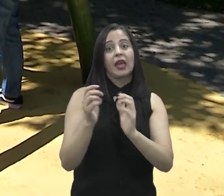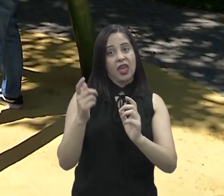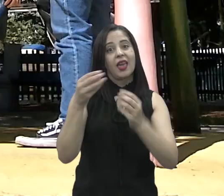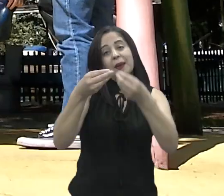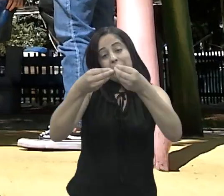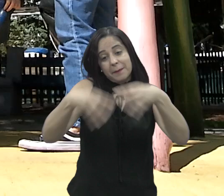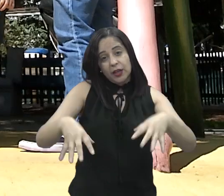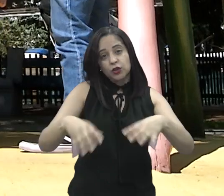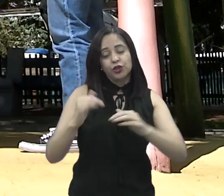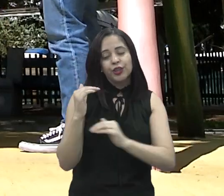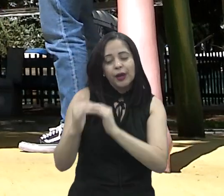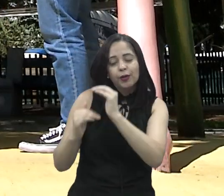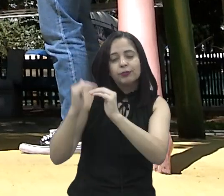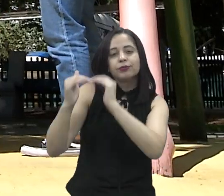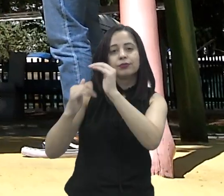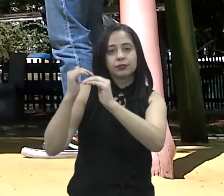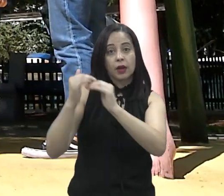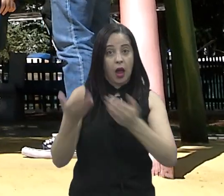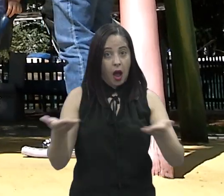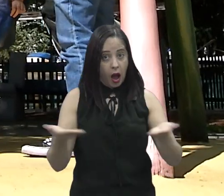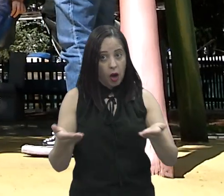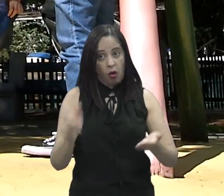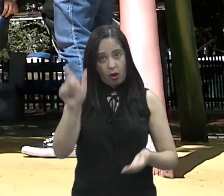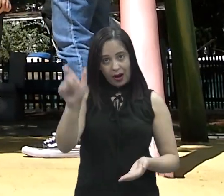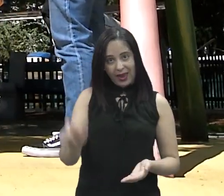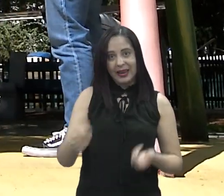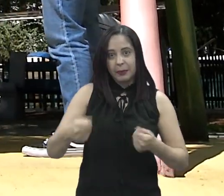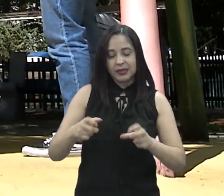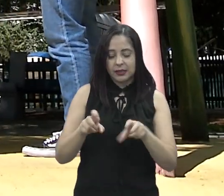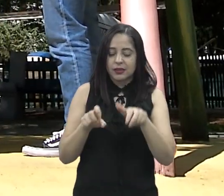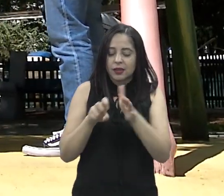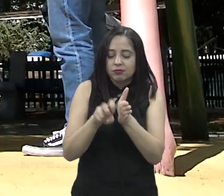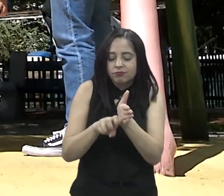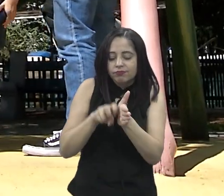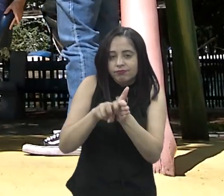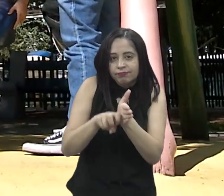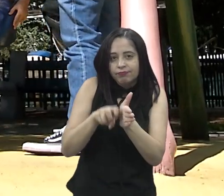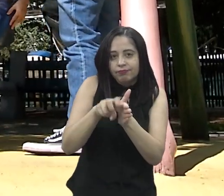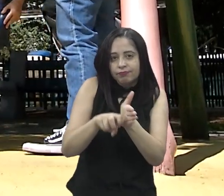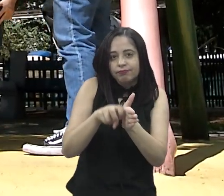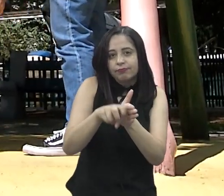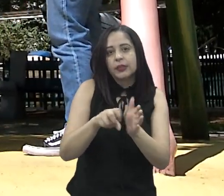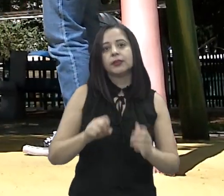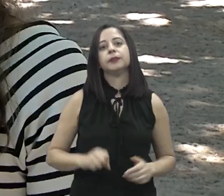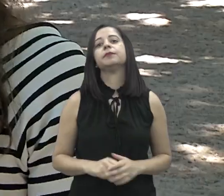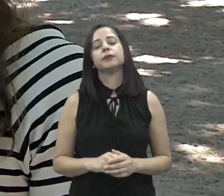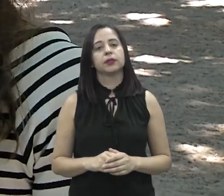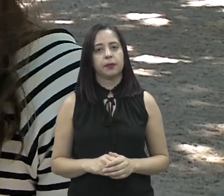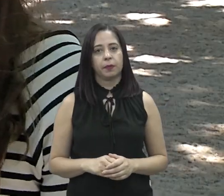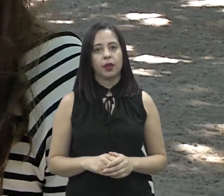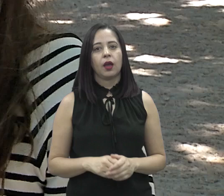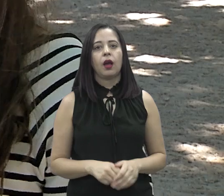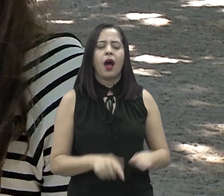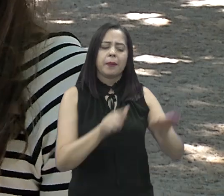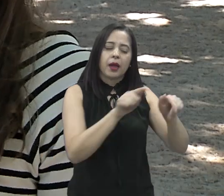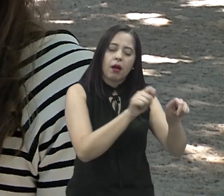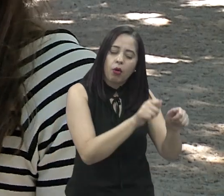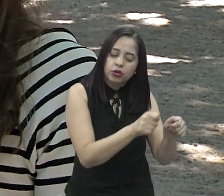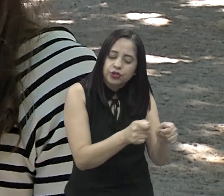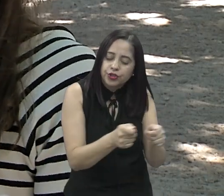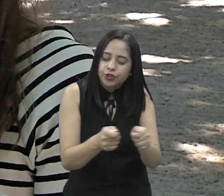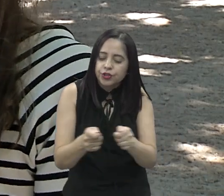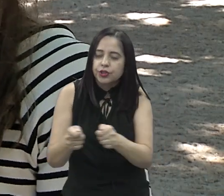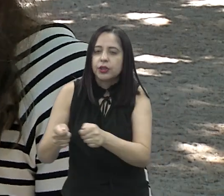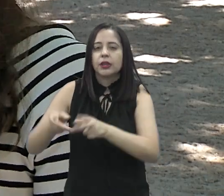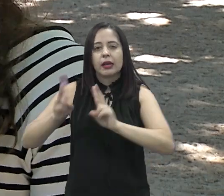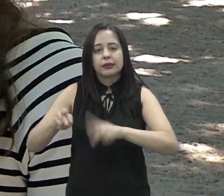A condição afeta o desenvolvimento e hoje Marcelo precisa usar cadeira de rodas. A rotina é uma rotina